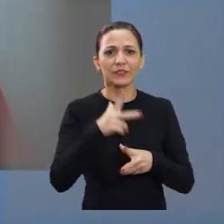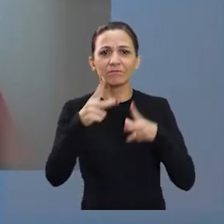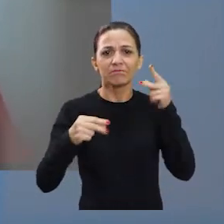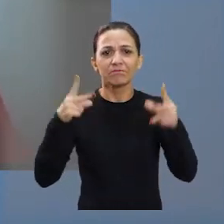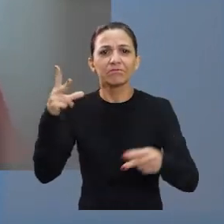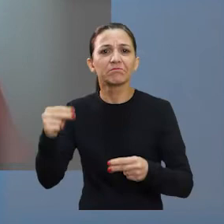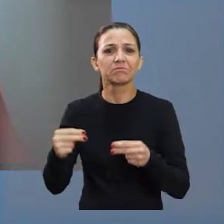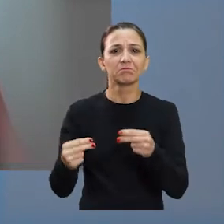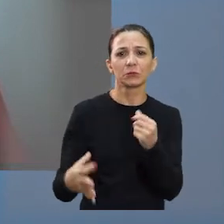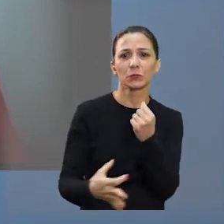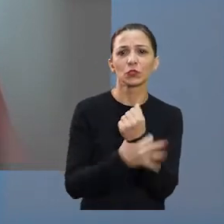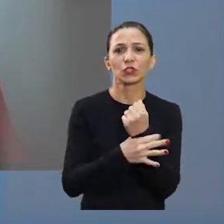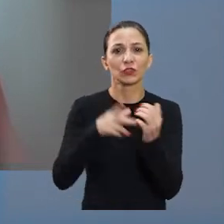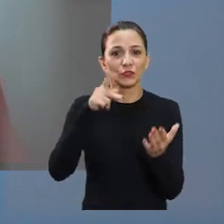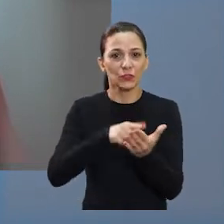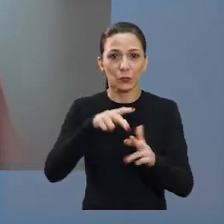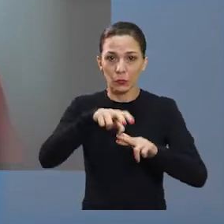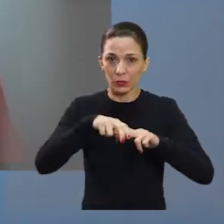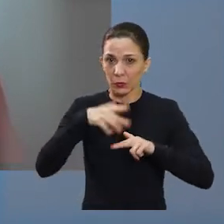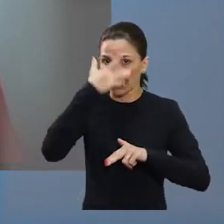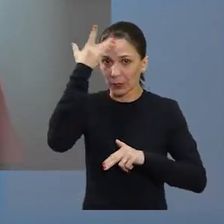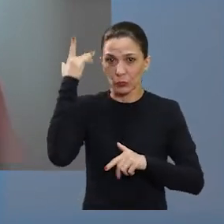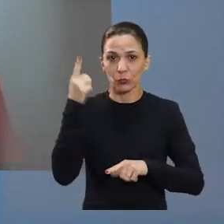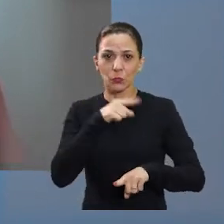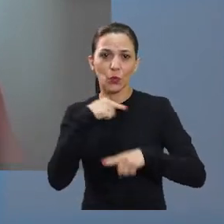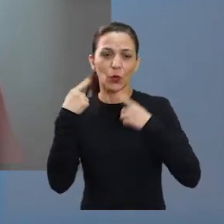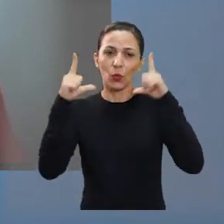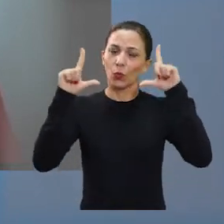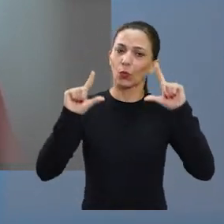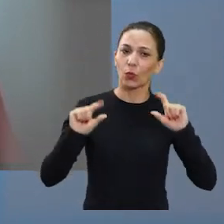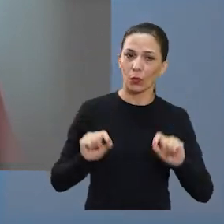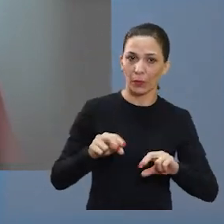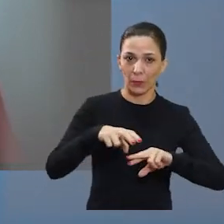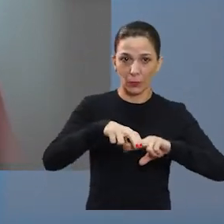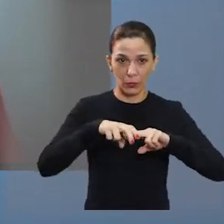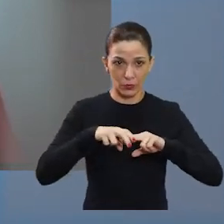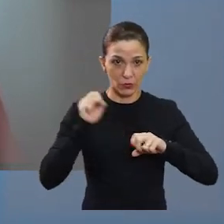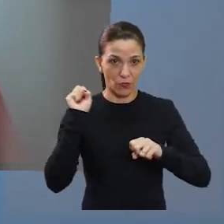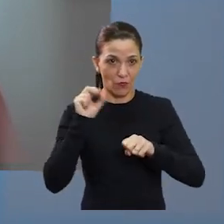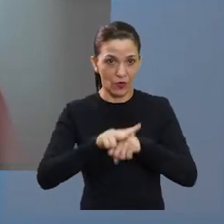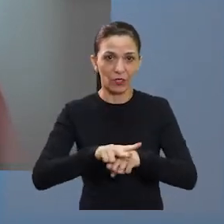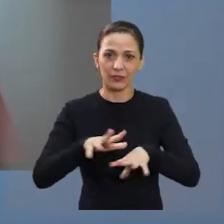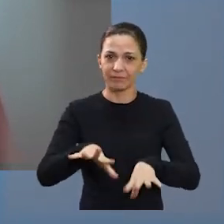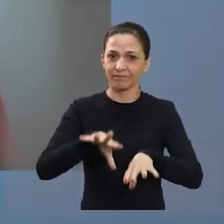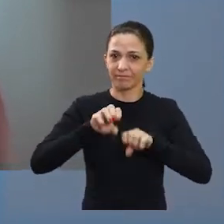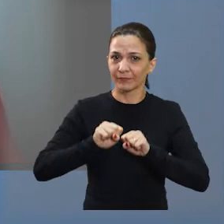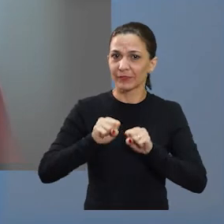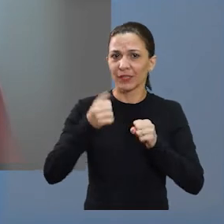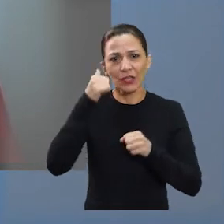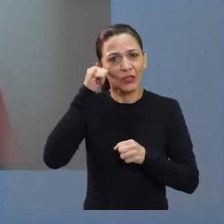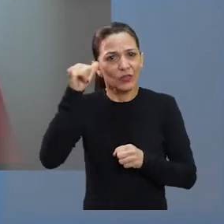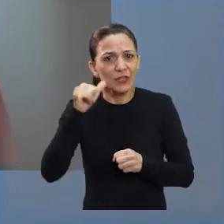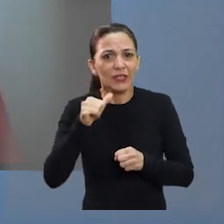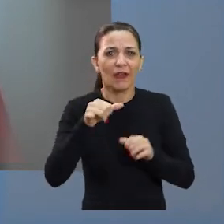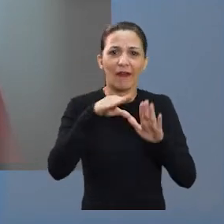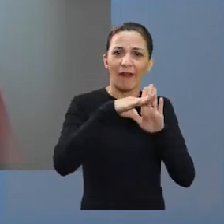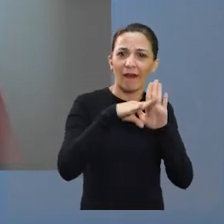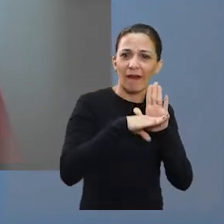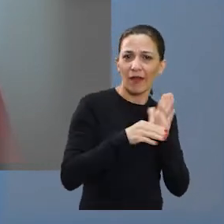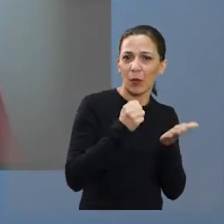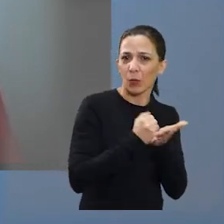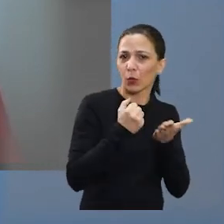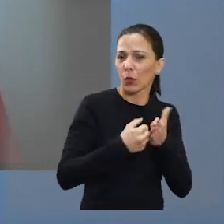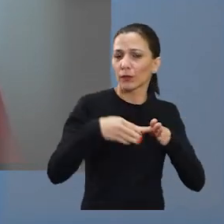Com a imunização em massa, o número de mortes foi reduzido significativamente, o que gerou uma flexibilização das